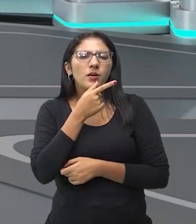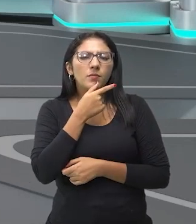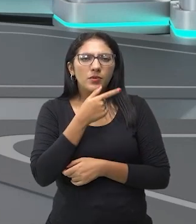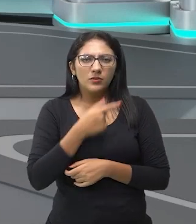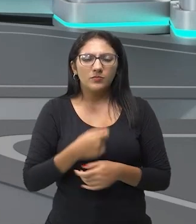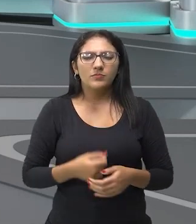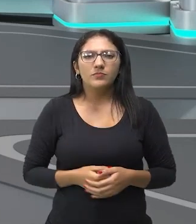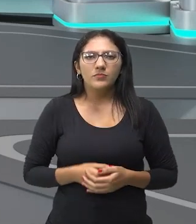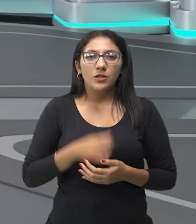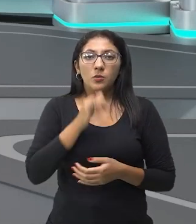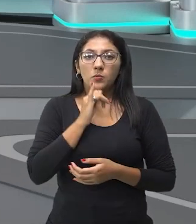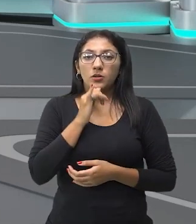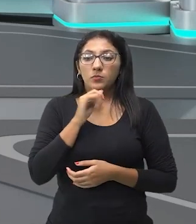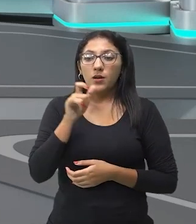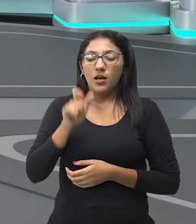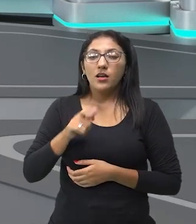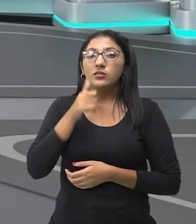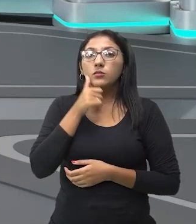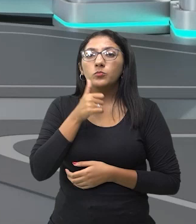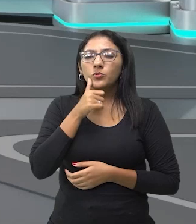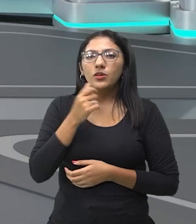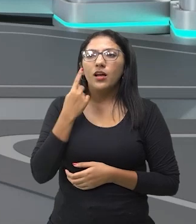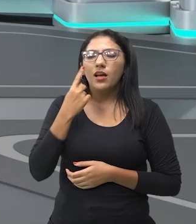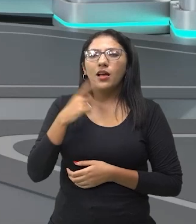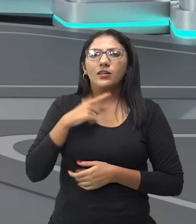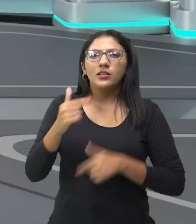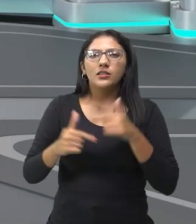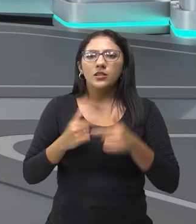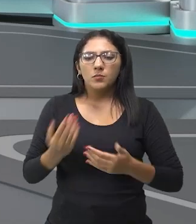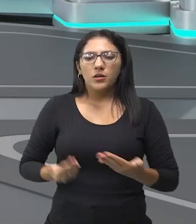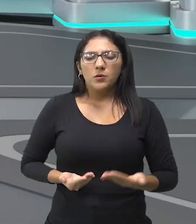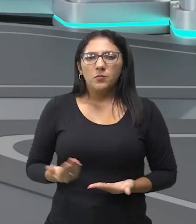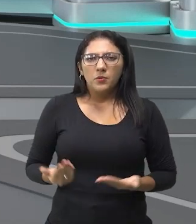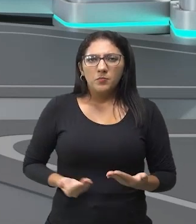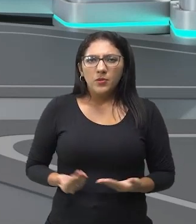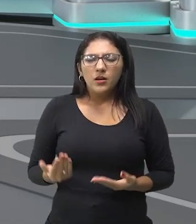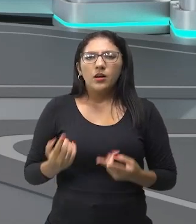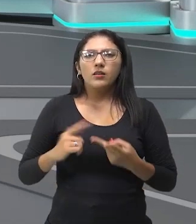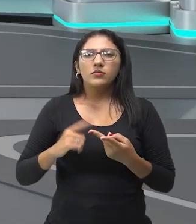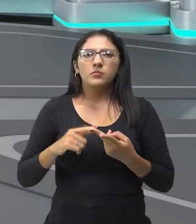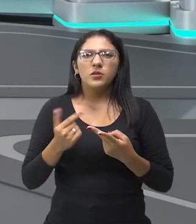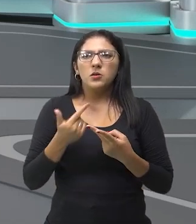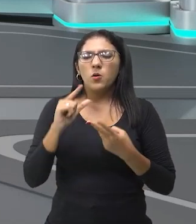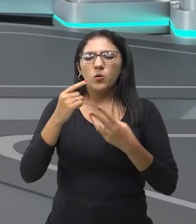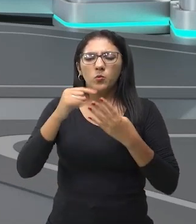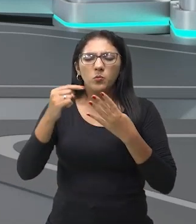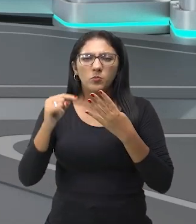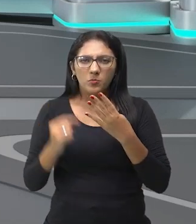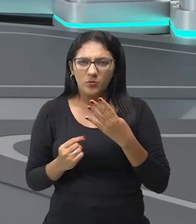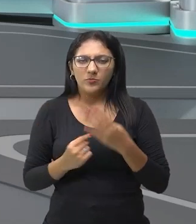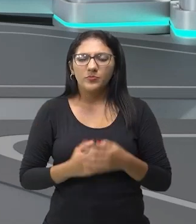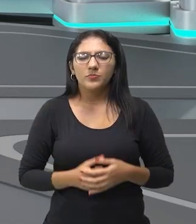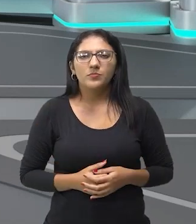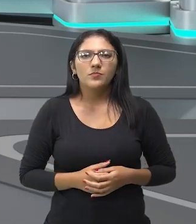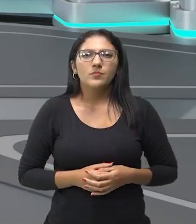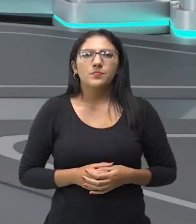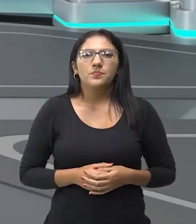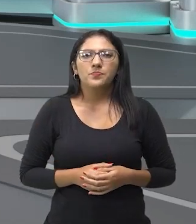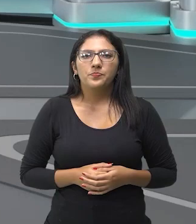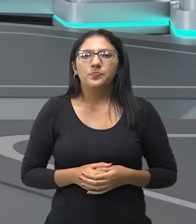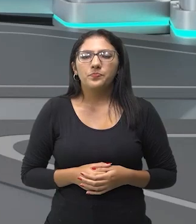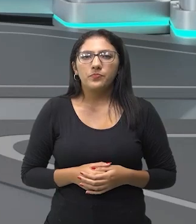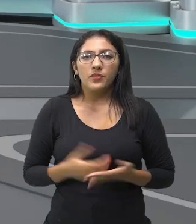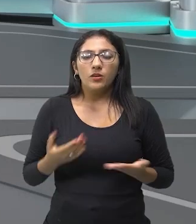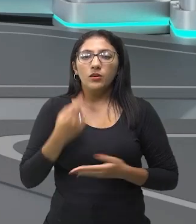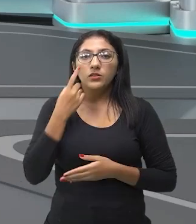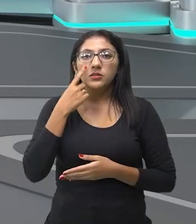daqui. Por exemplo, a Colombina era uma criada. Aí tinha o doutone e o pantalone, como vocês viram. E a gente vai agora